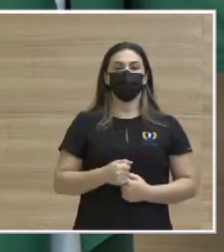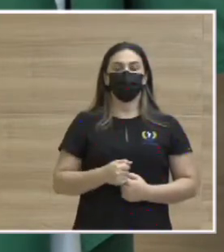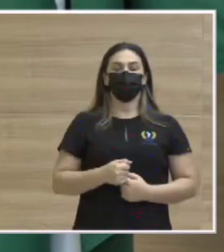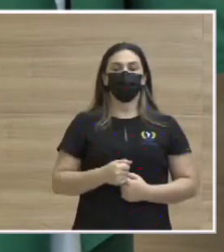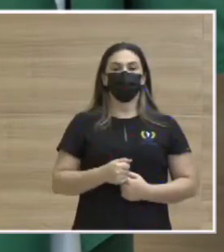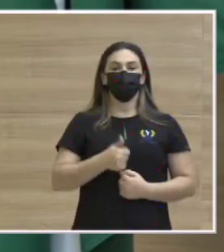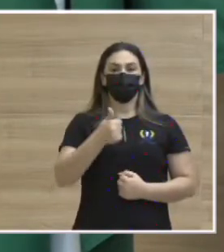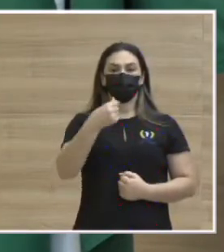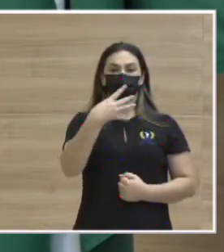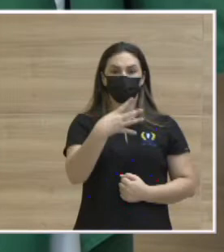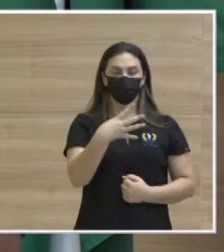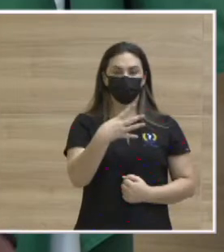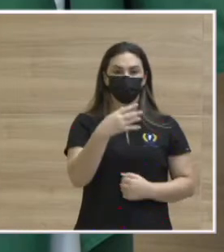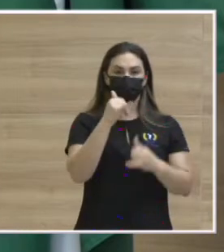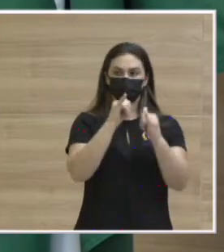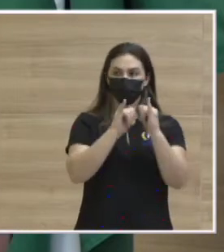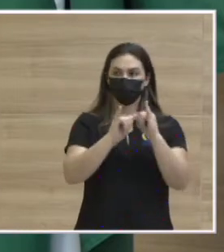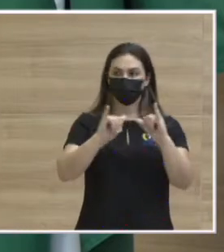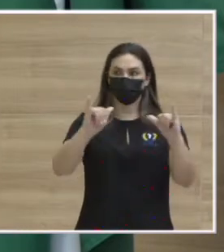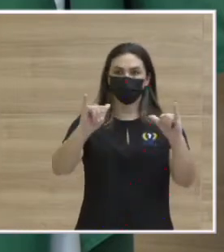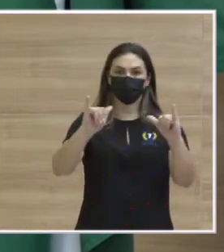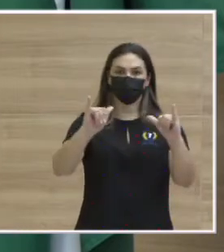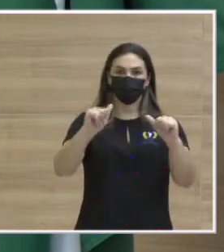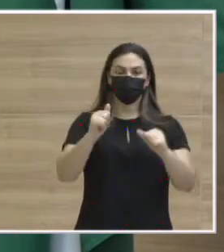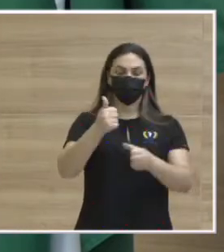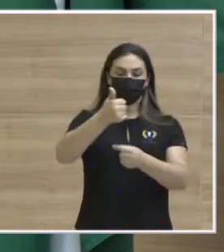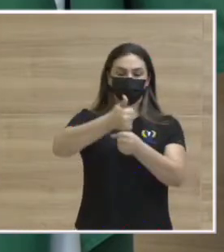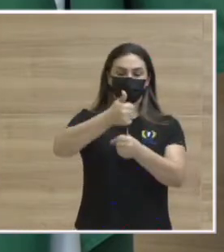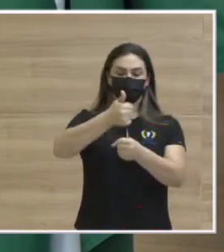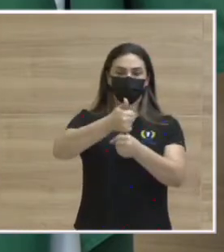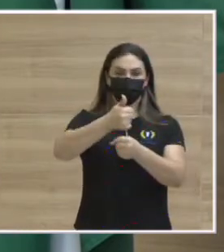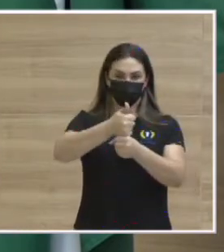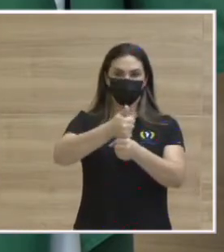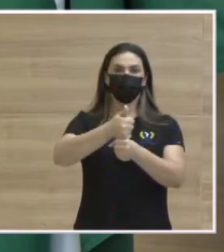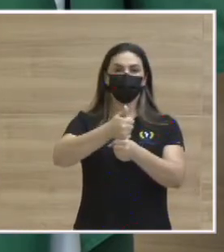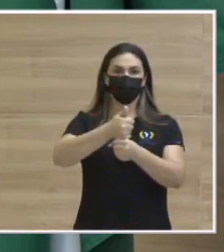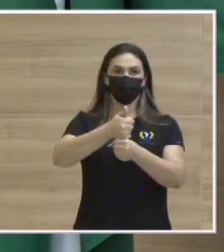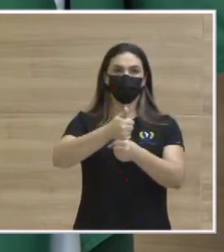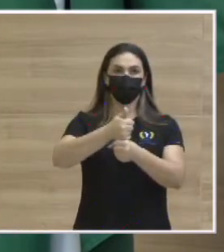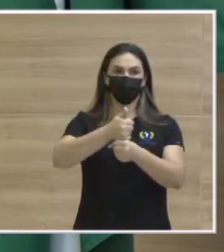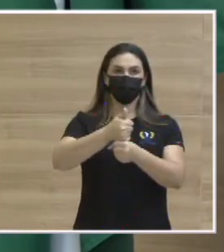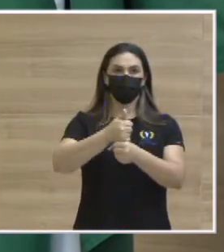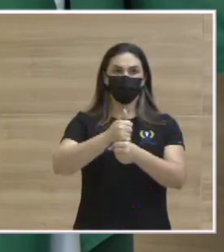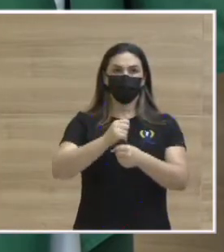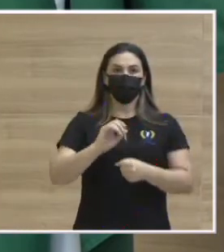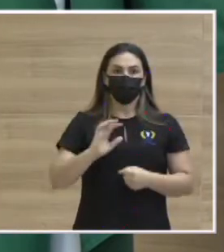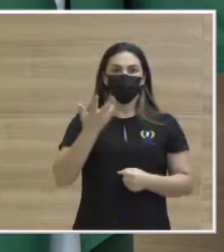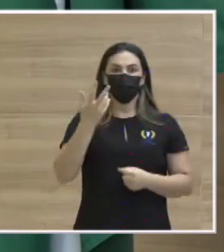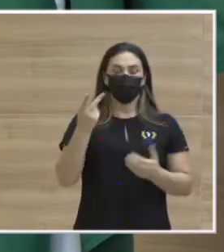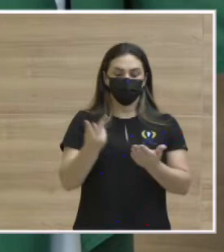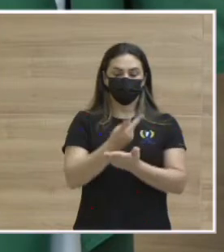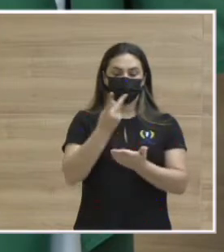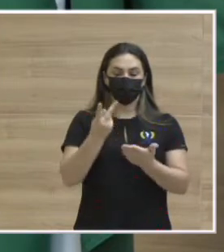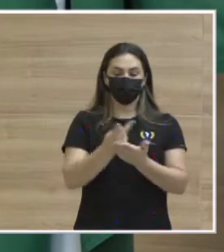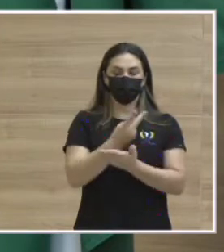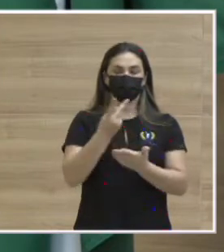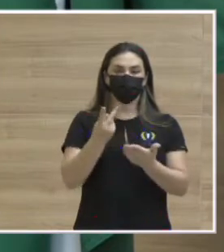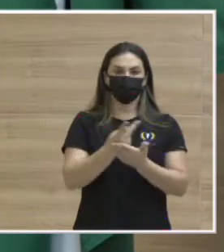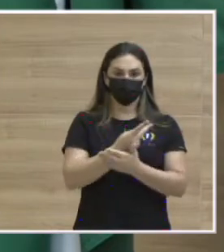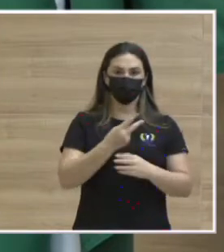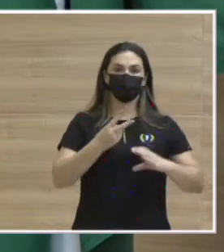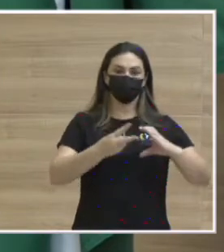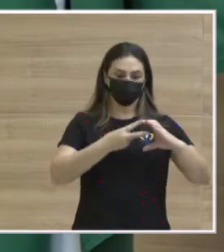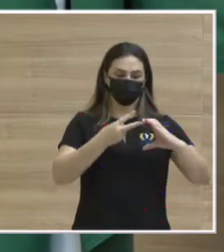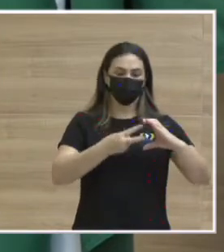14/10/2021, comuniquei via protocolo o chefe do Poder Executivo quanto às mesmas irregularidades que trouxe a essa casa,